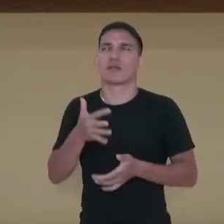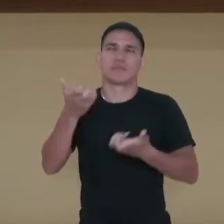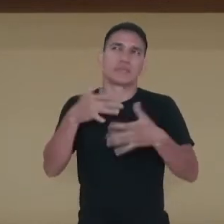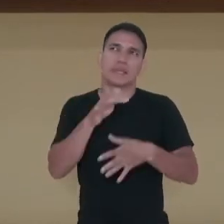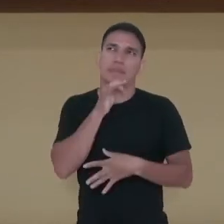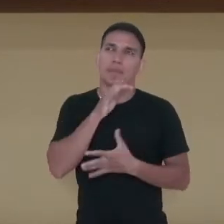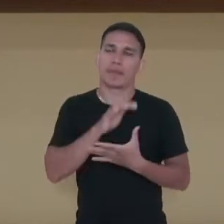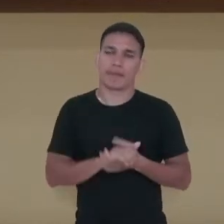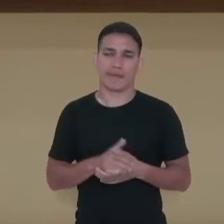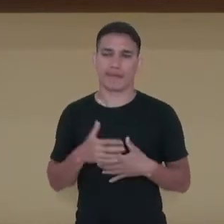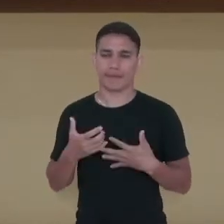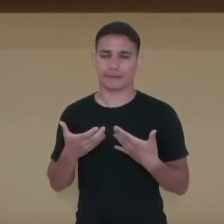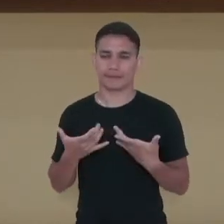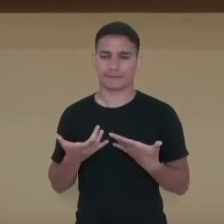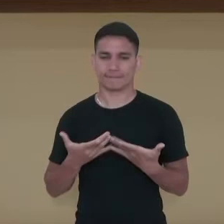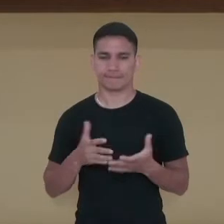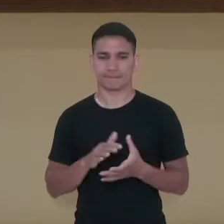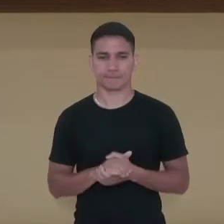assim,